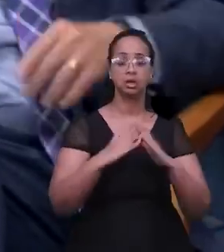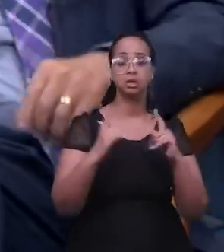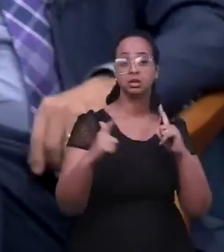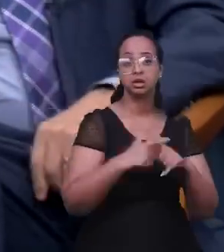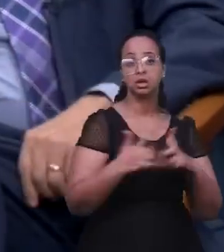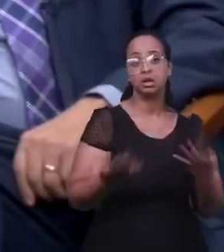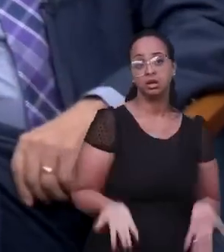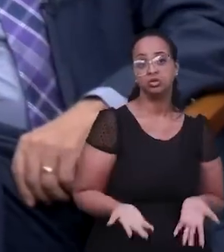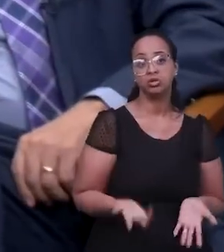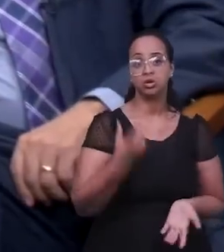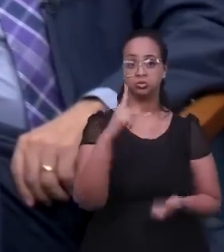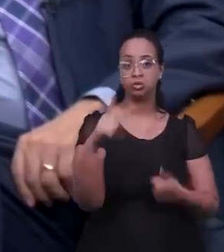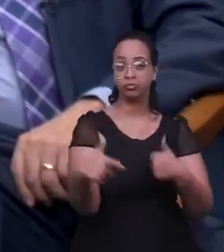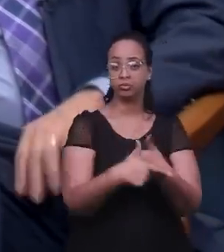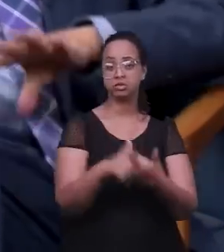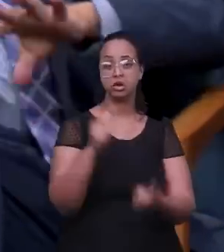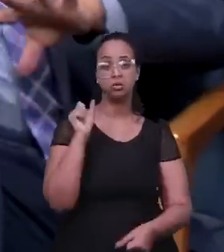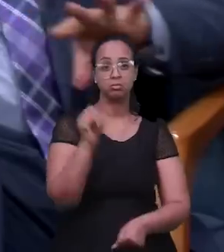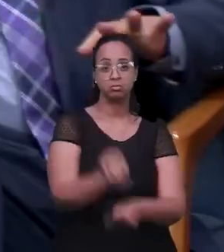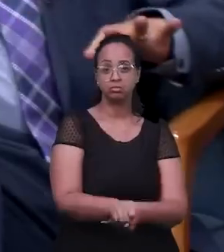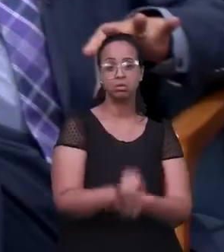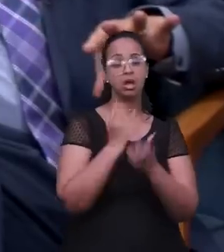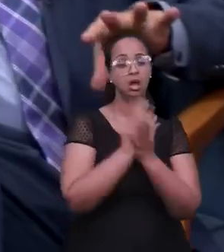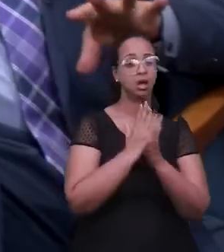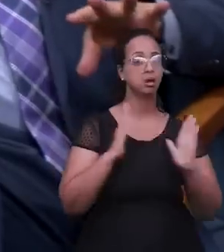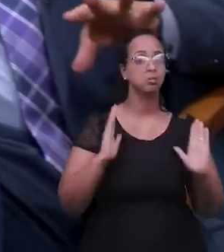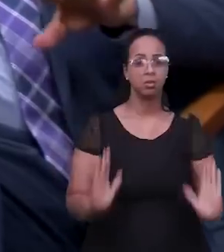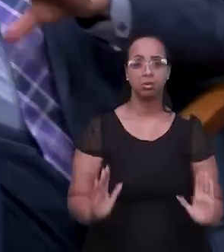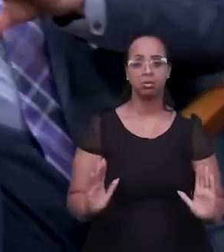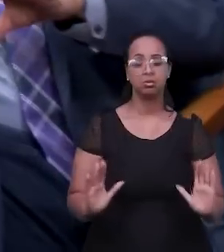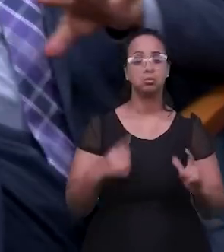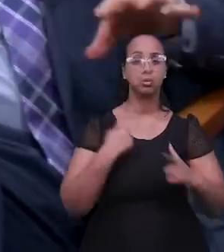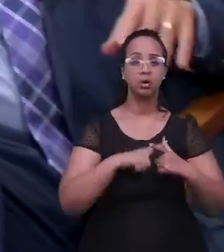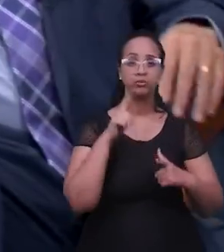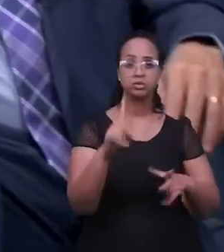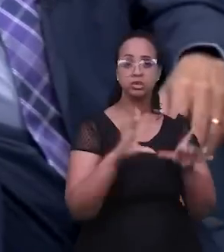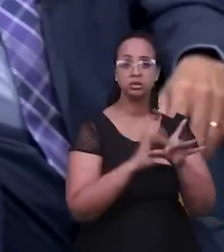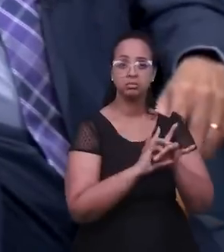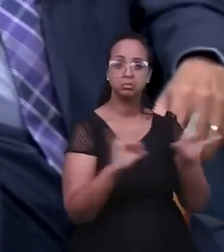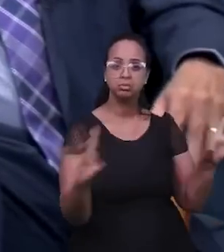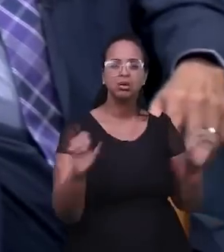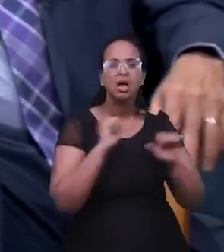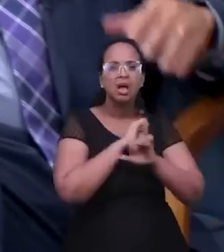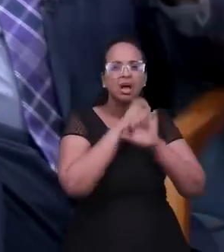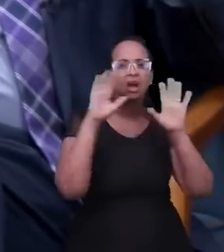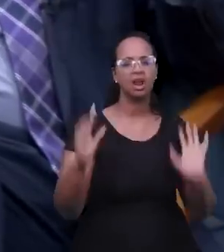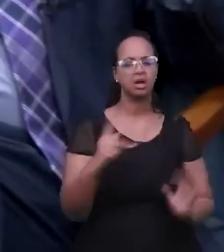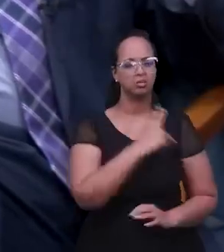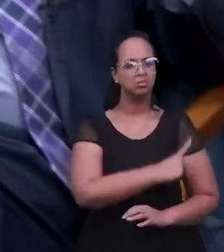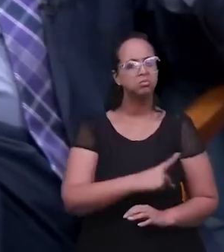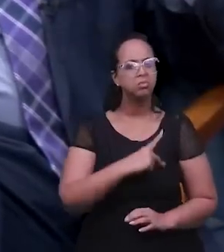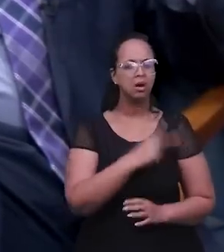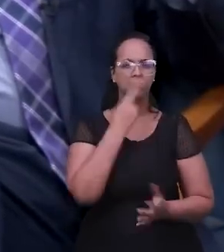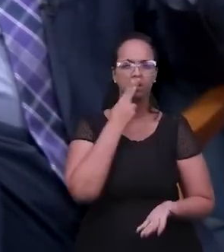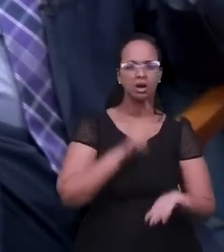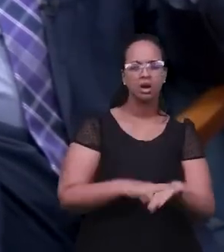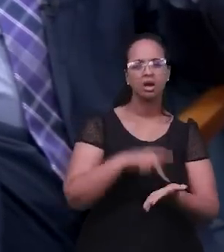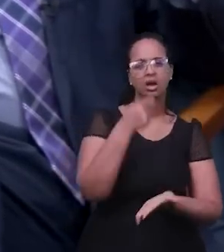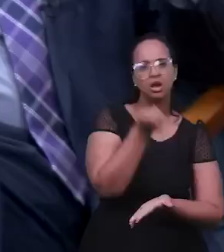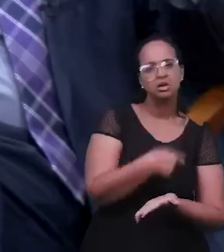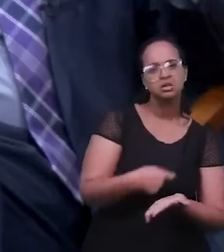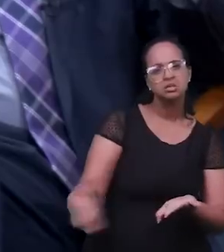você não tem ministério. A sua função acabou. Por quê? Porque você se desligou do corpo. Isso é muito claro na carta